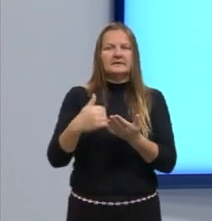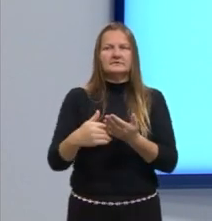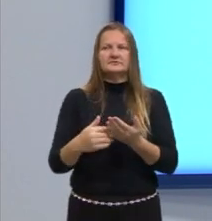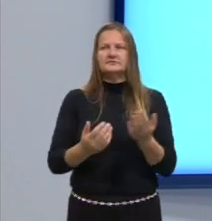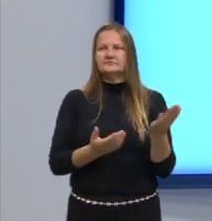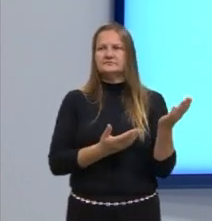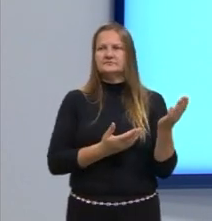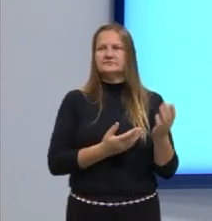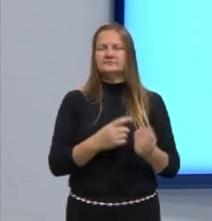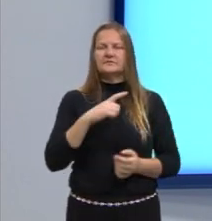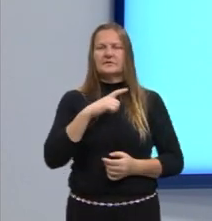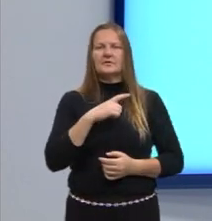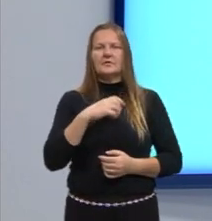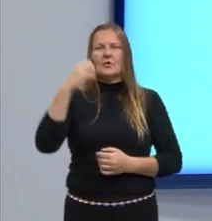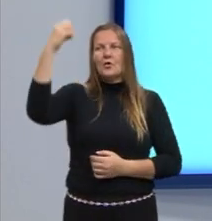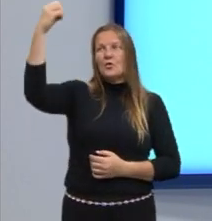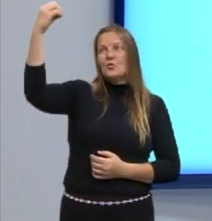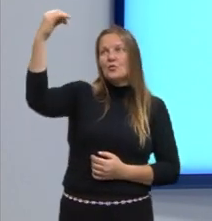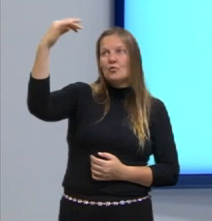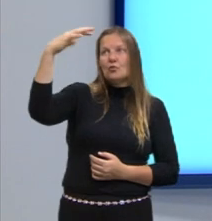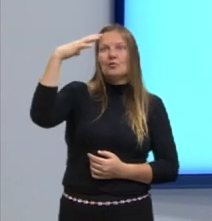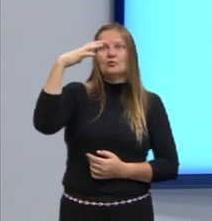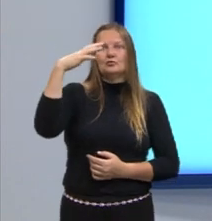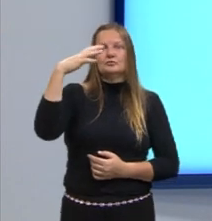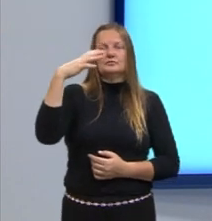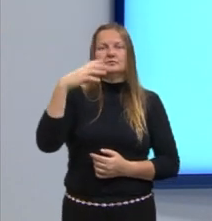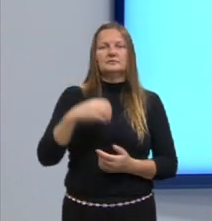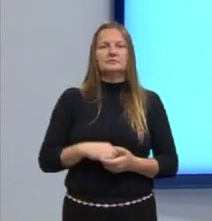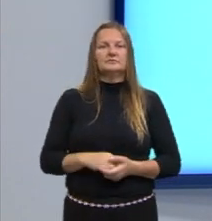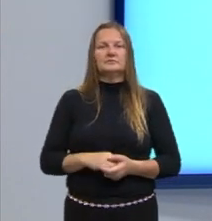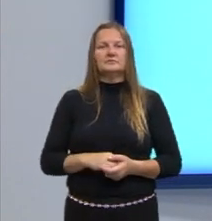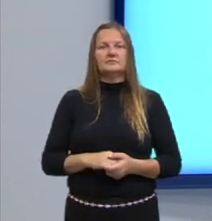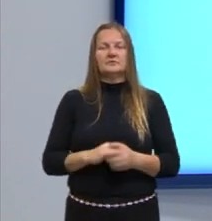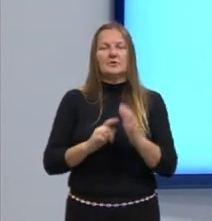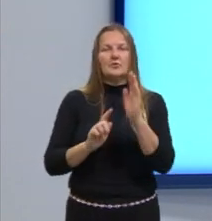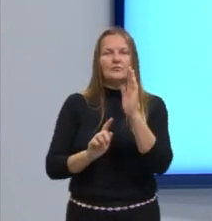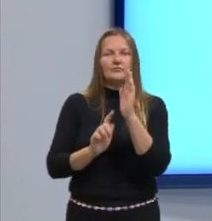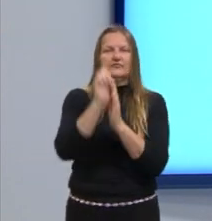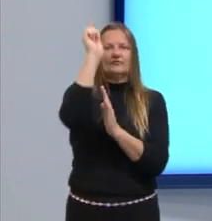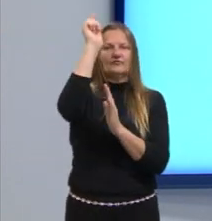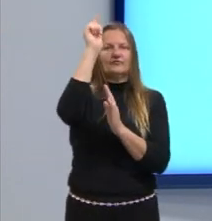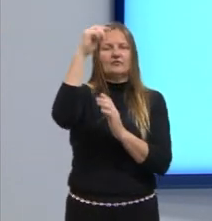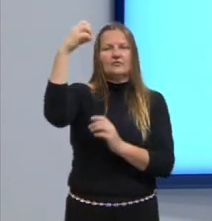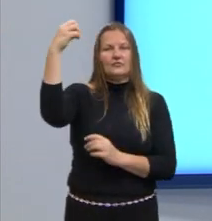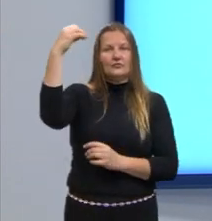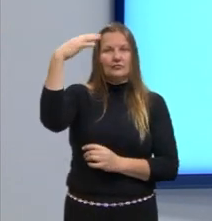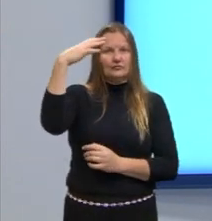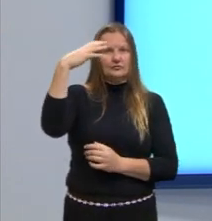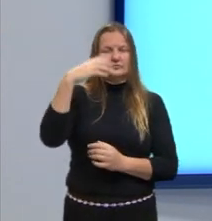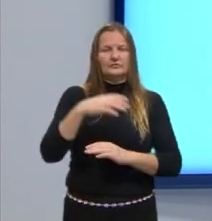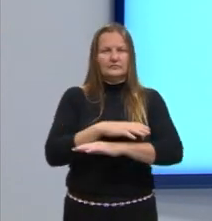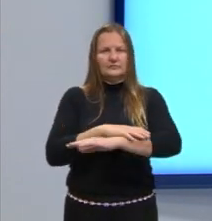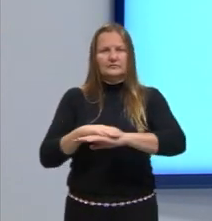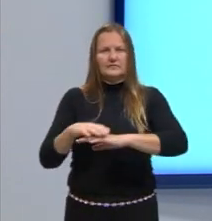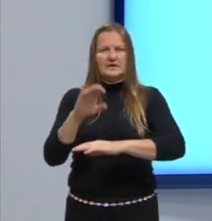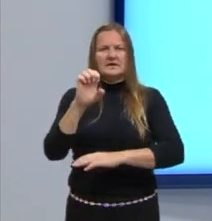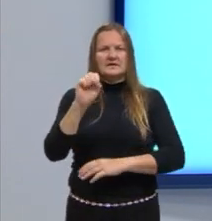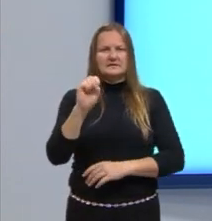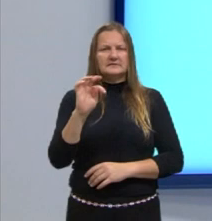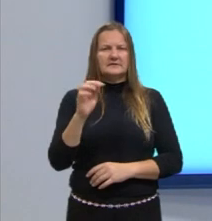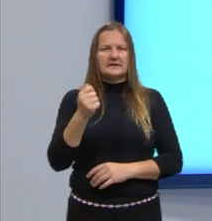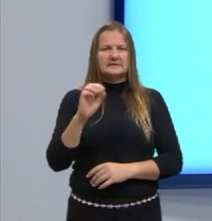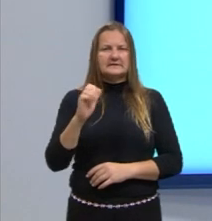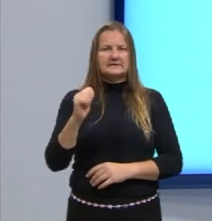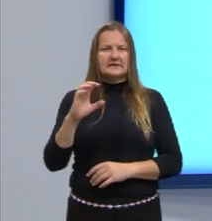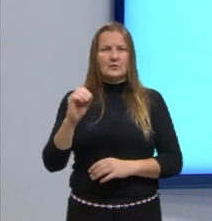e um feixe de luz fosse emitido pela estação estação da onde né O foguete tá